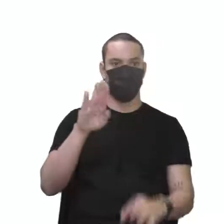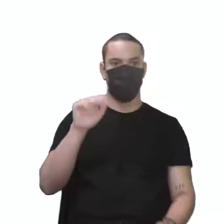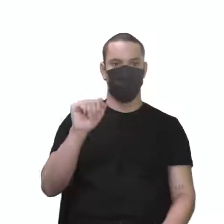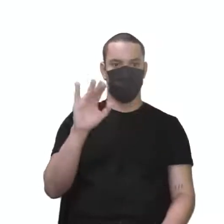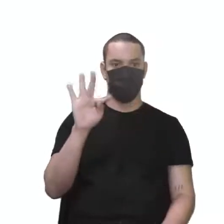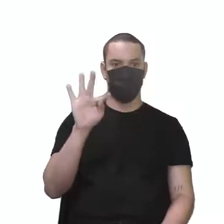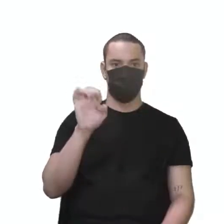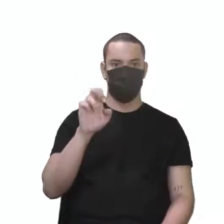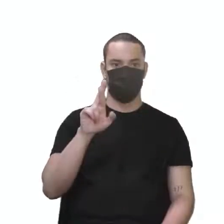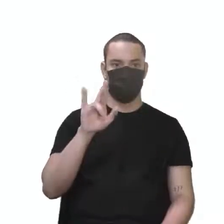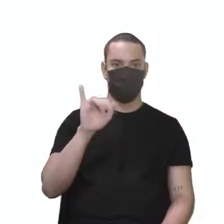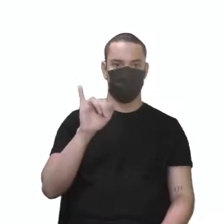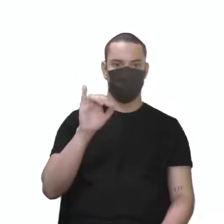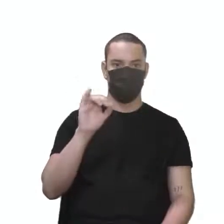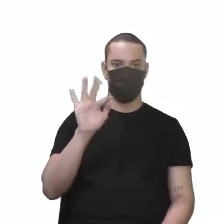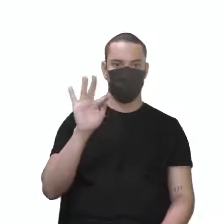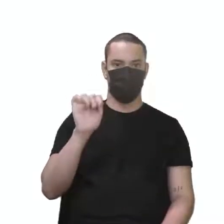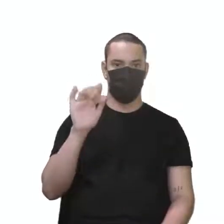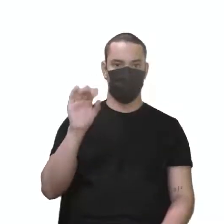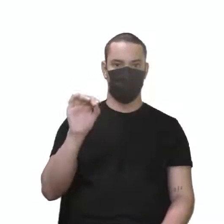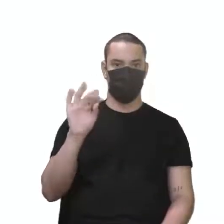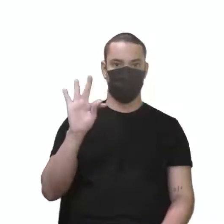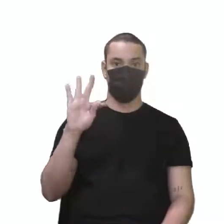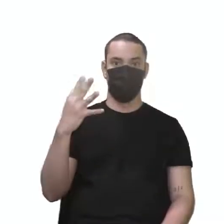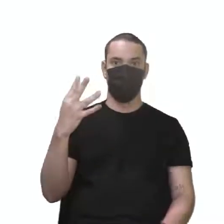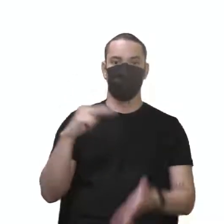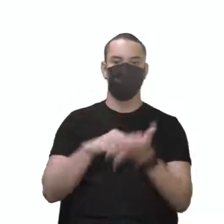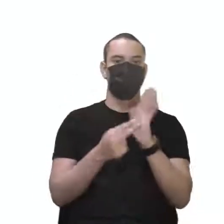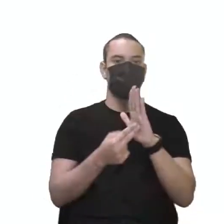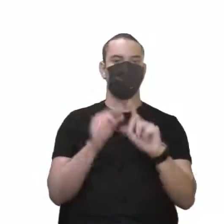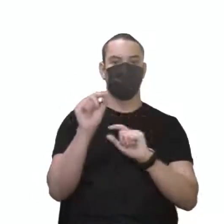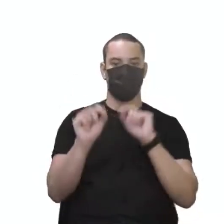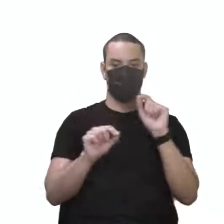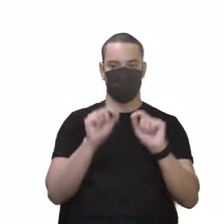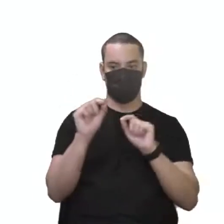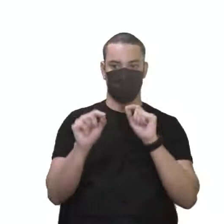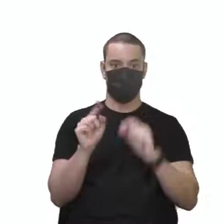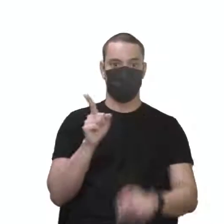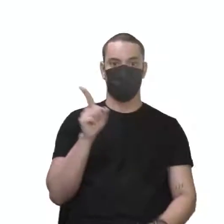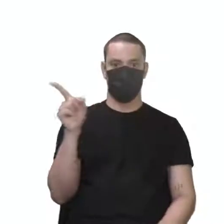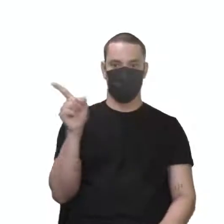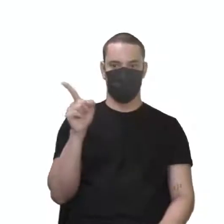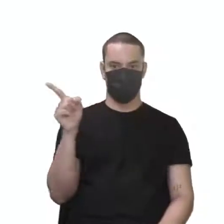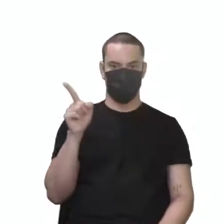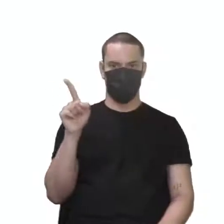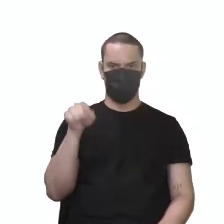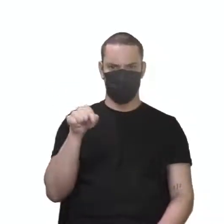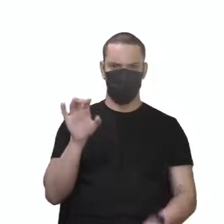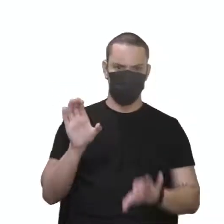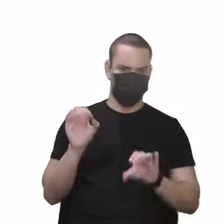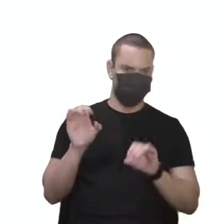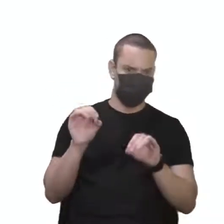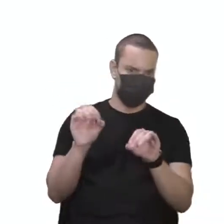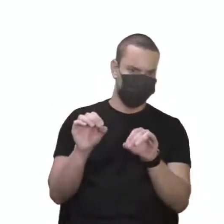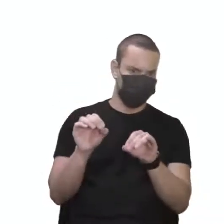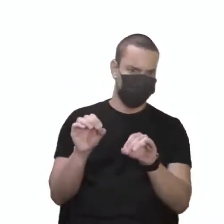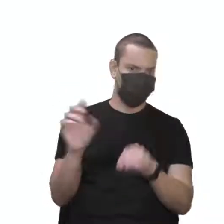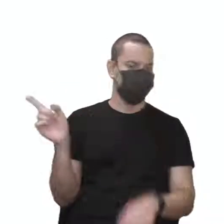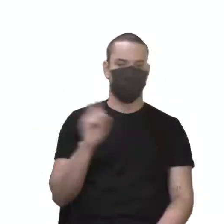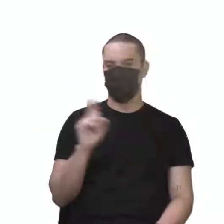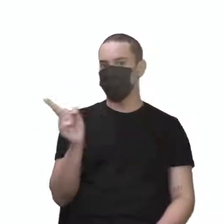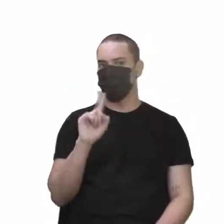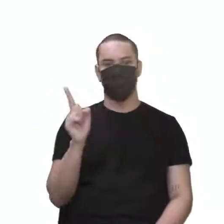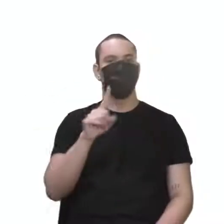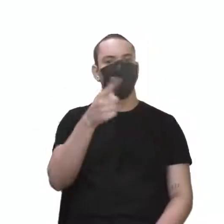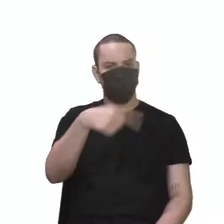bacteriófago, T4. O bacteriófago, professor, o que ele é? Ele é uma bactéria? Não,